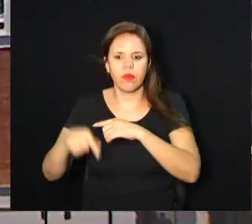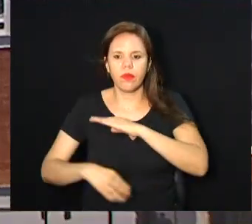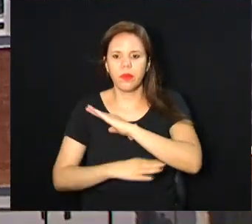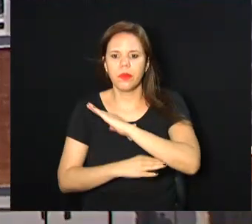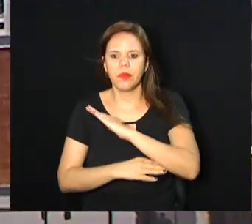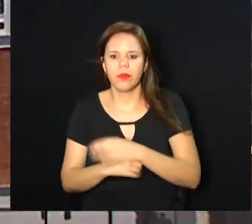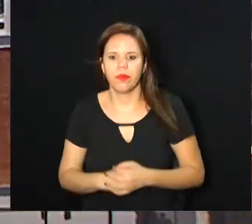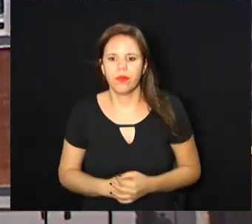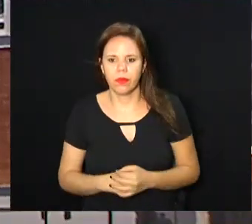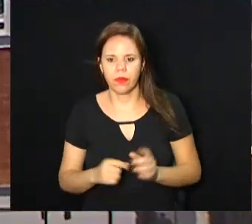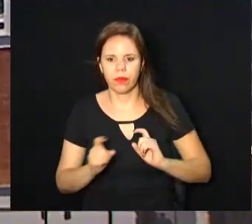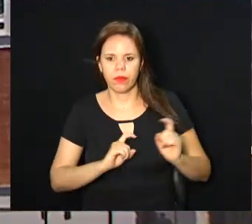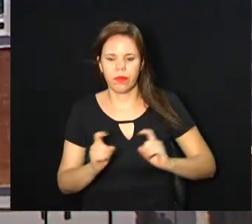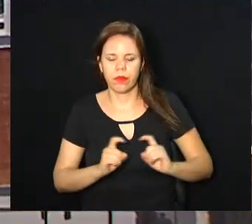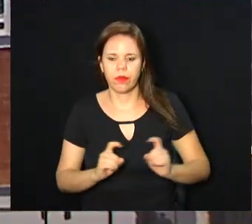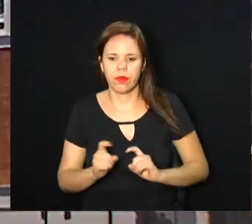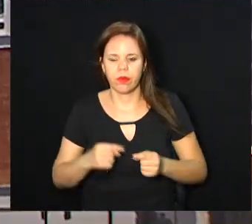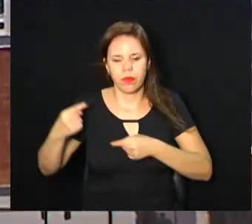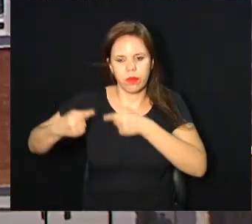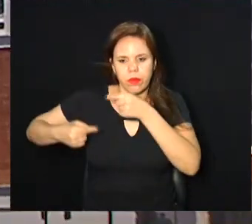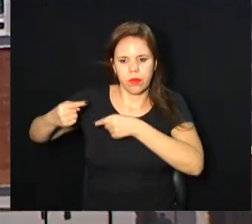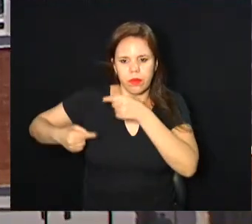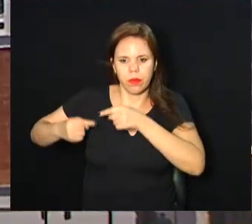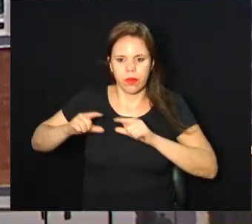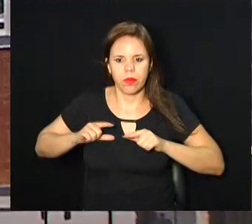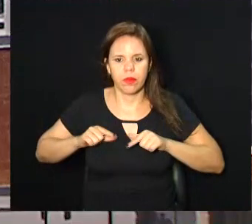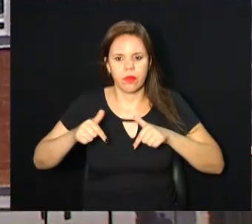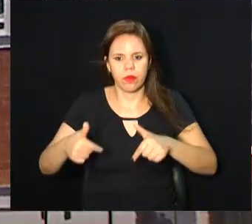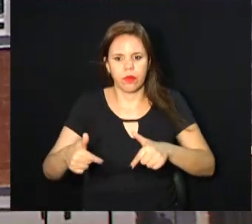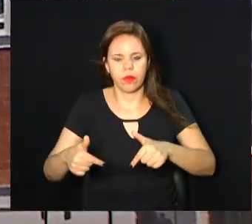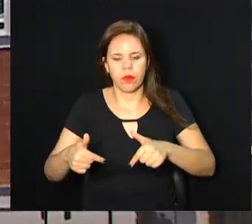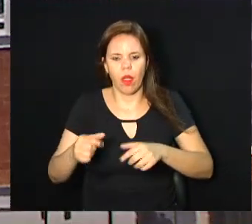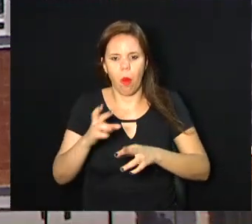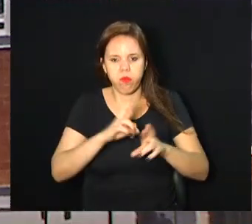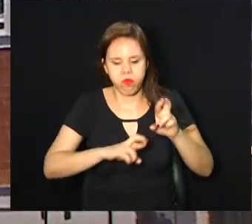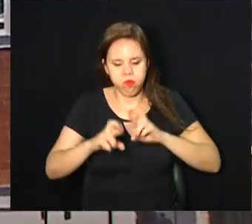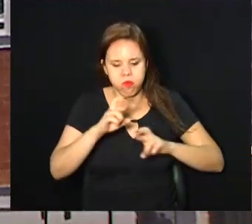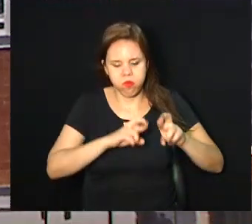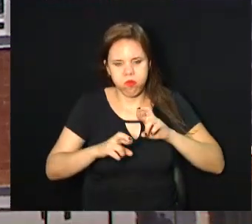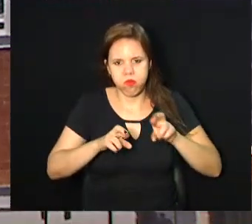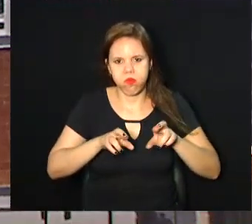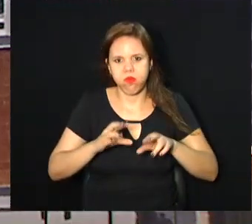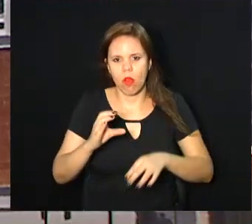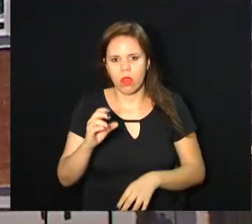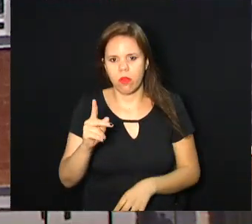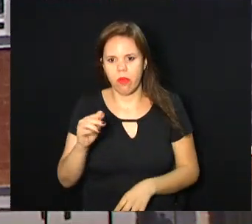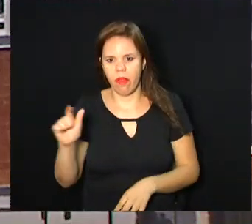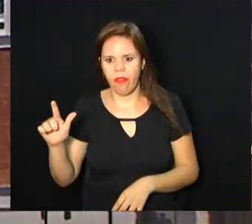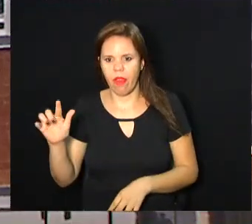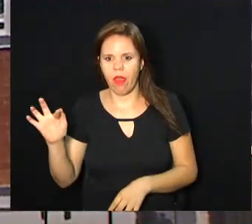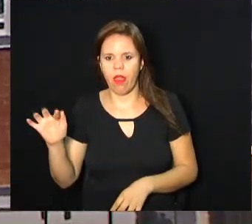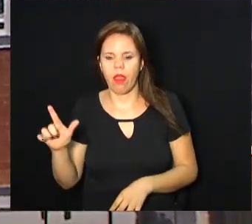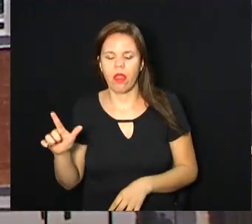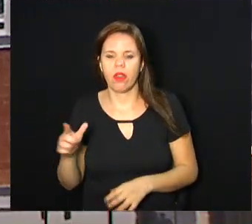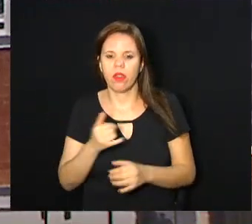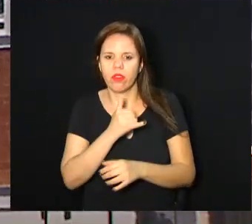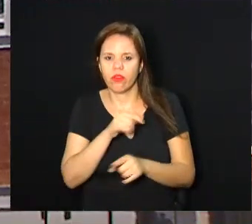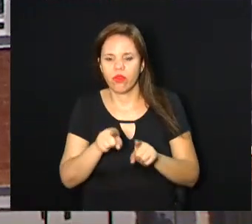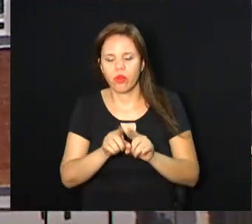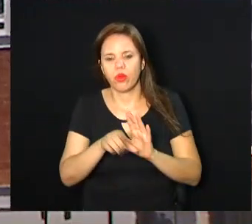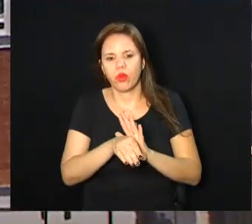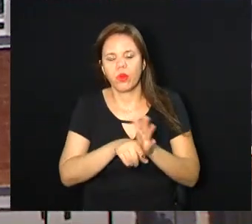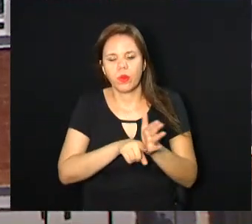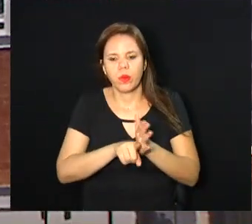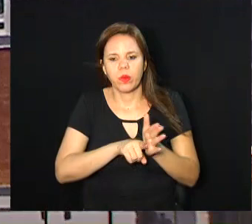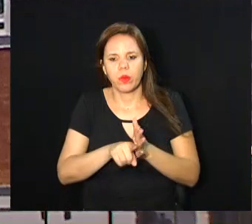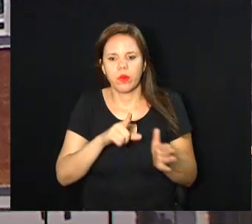Câmara se reuniu e debateu as ações do Laboratório Vivo da CPFL Energia, um conceito de pesquisa